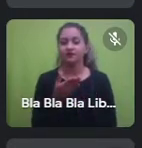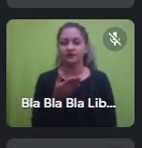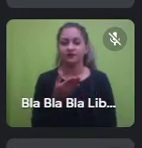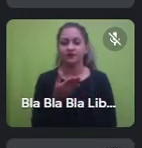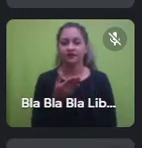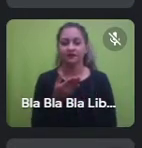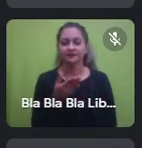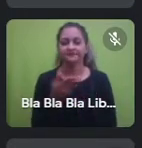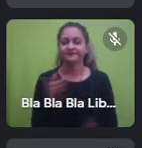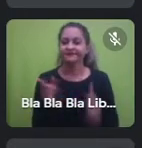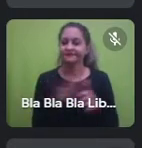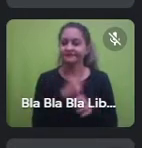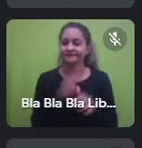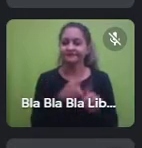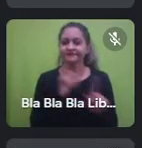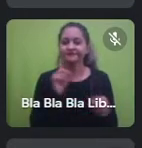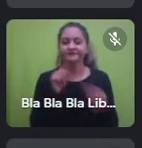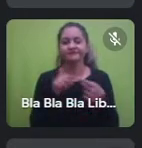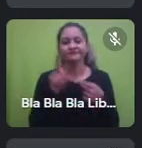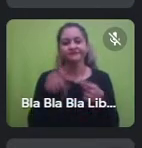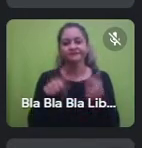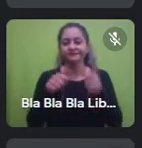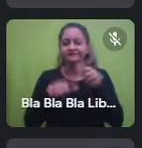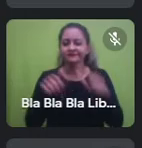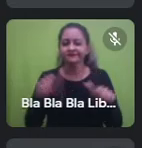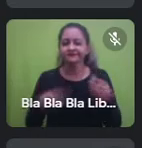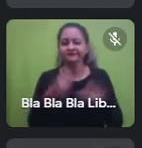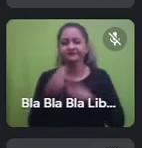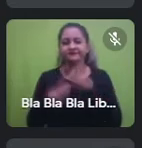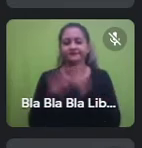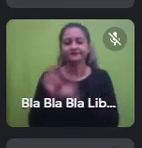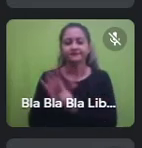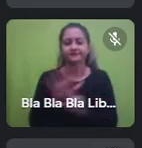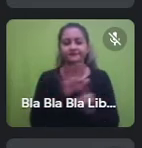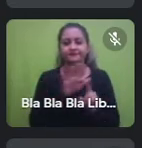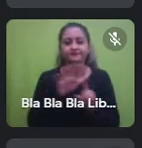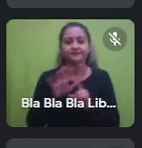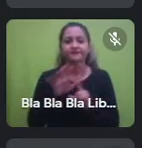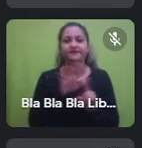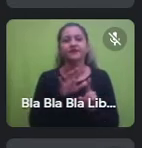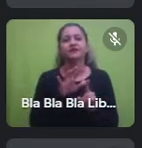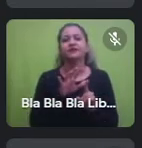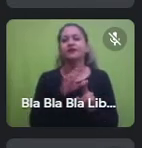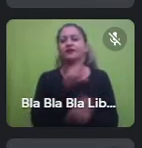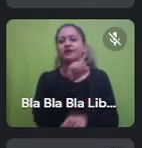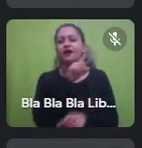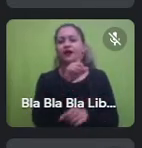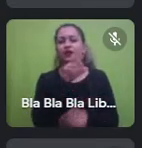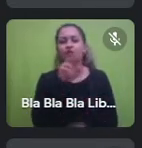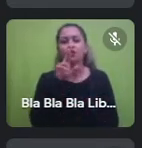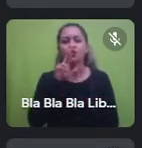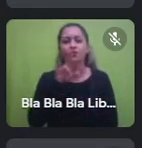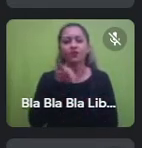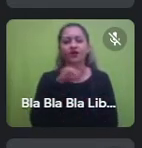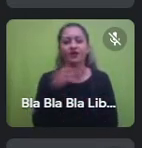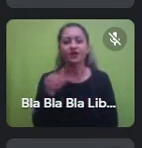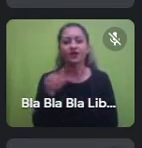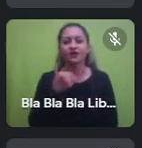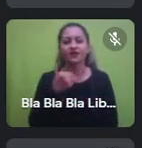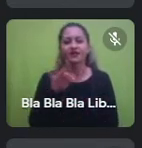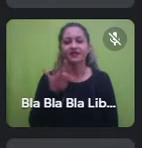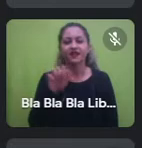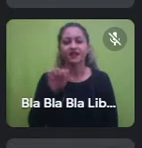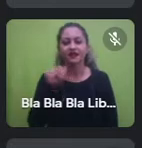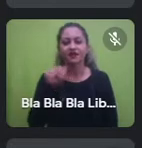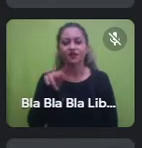o primeiro objetivo era a gente avaliar o impacto lá no Distrito Industrial de Marabá, porque à época, 2009, o governo